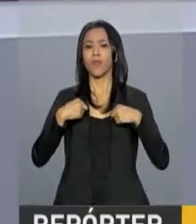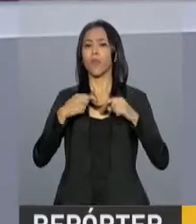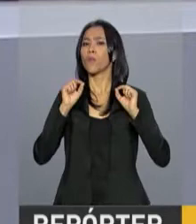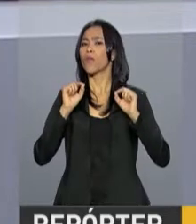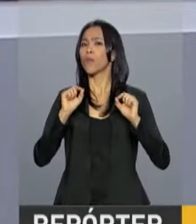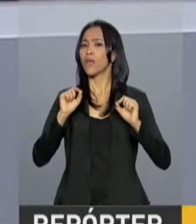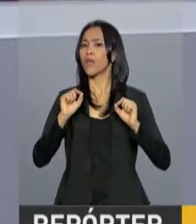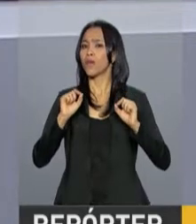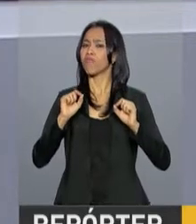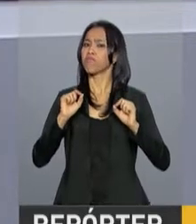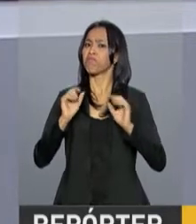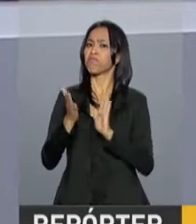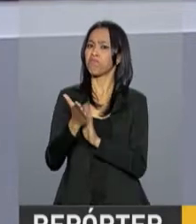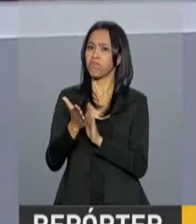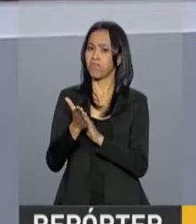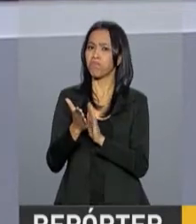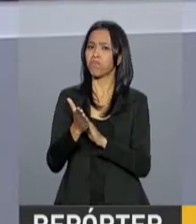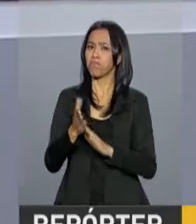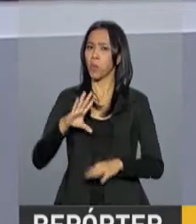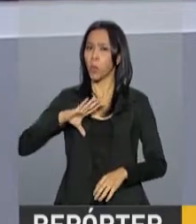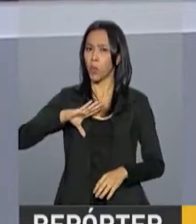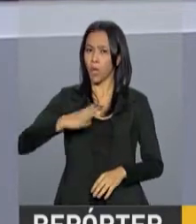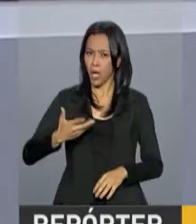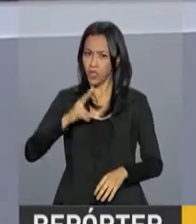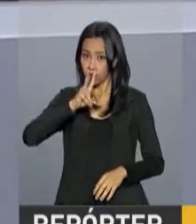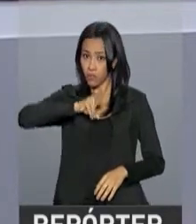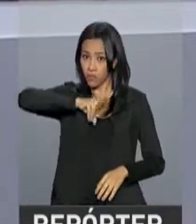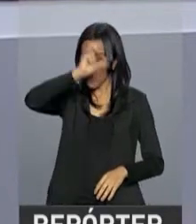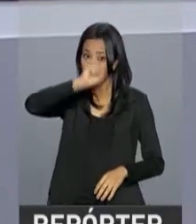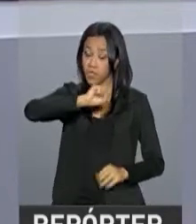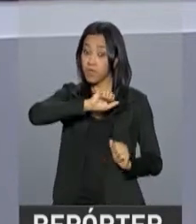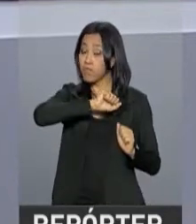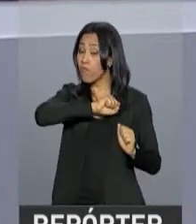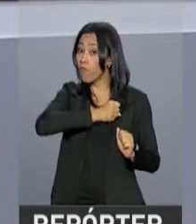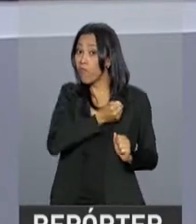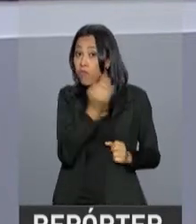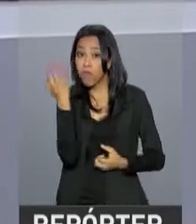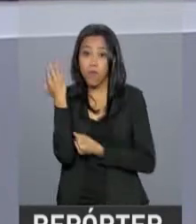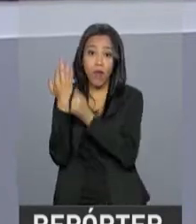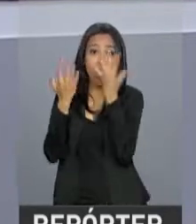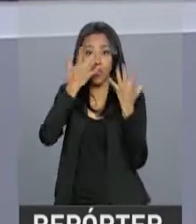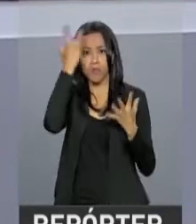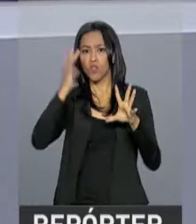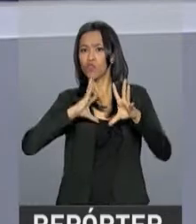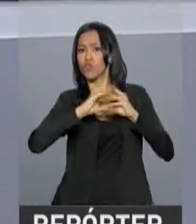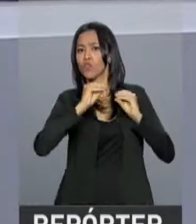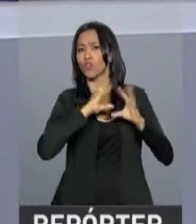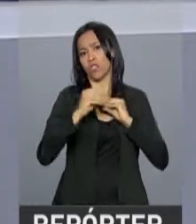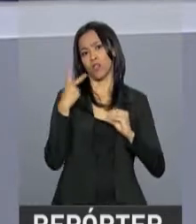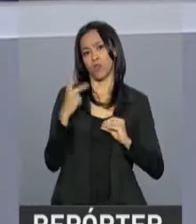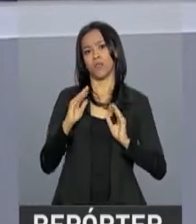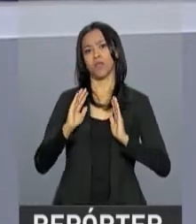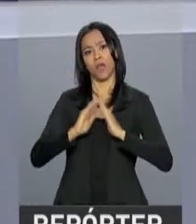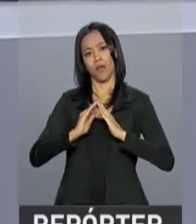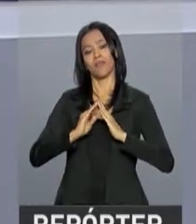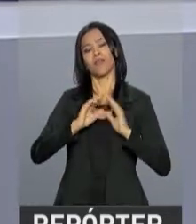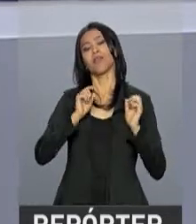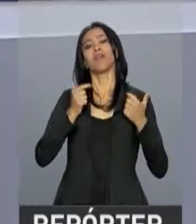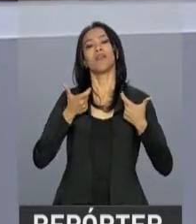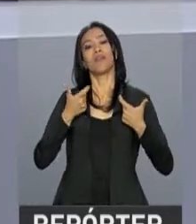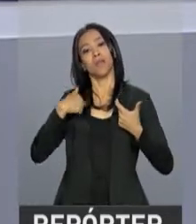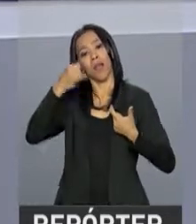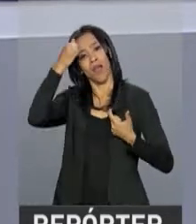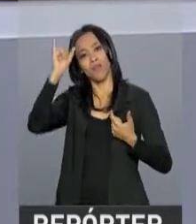homenagear a coragem ea força de milhões de pessoas que são obrigadas a fugir de suas casas e se refugiar para evitar